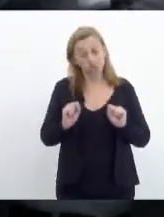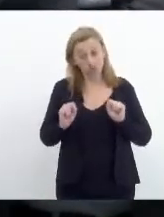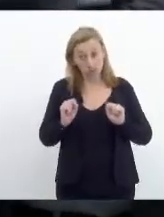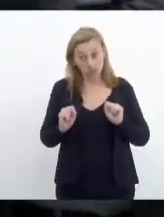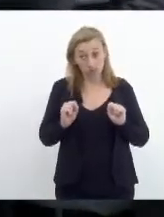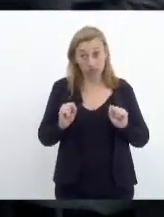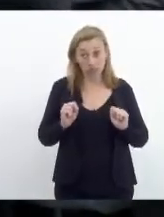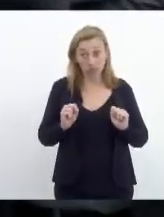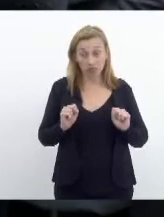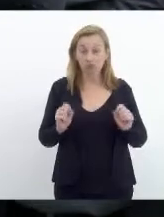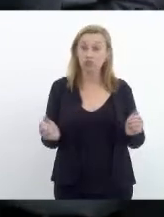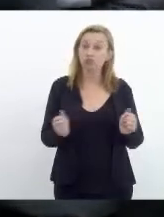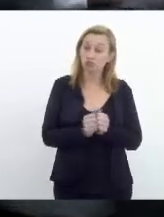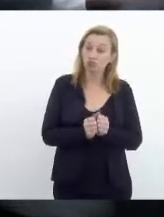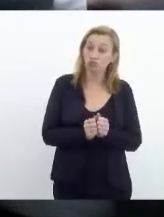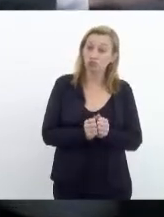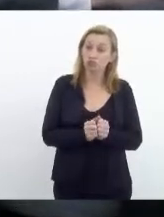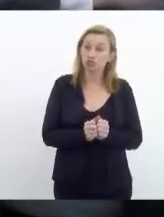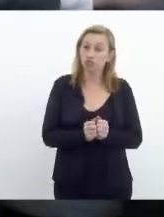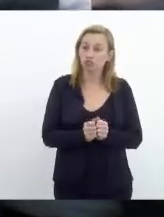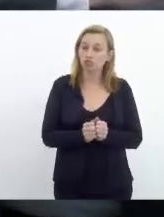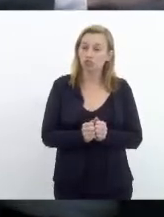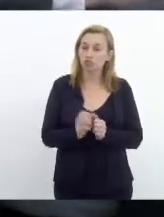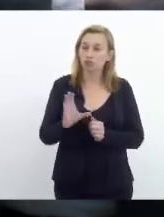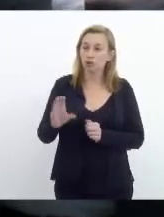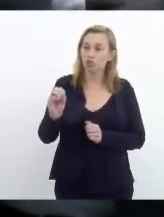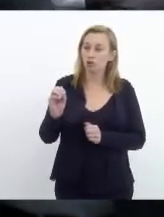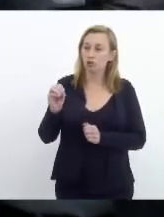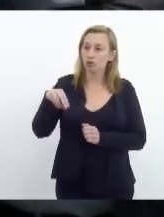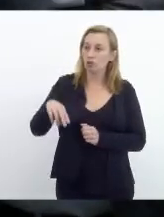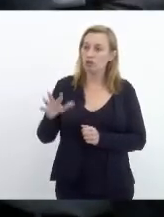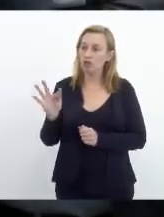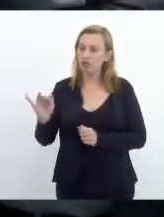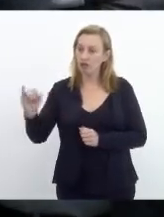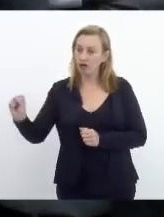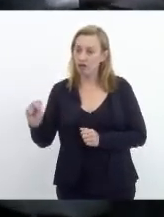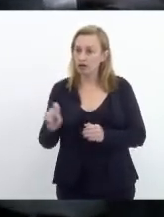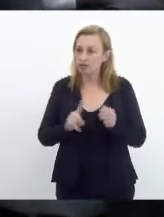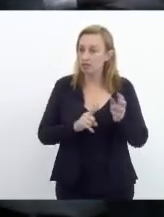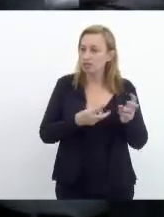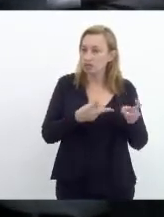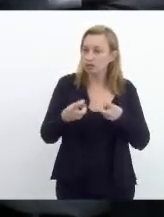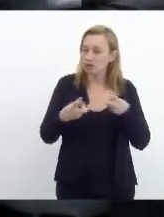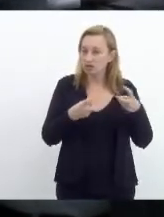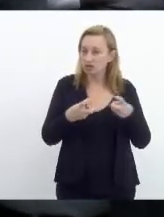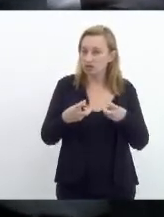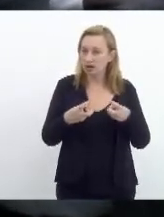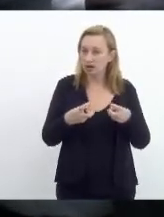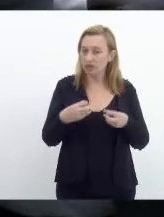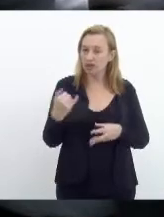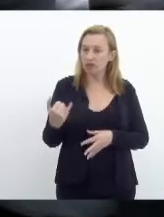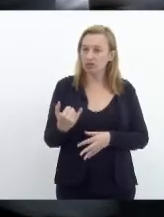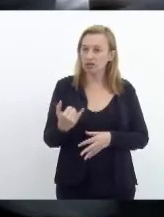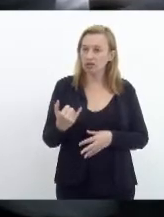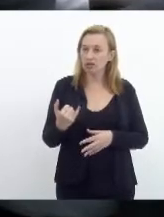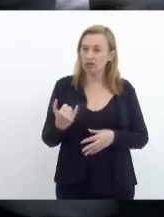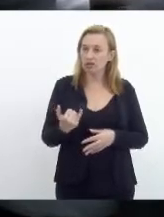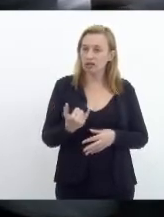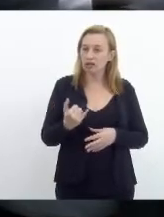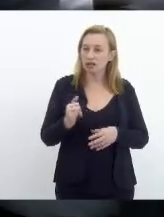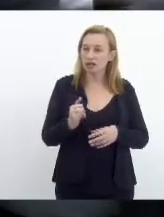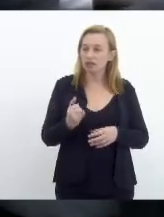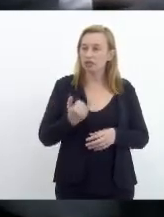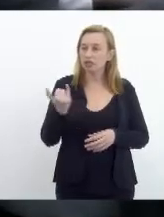poderá proceder junto ao CONFAS para verificar as providências necessárias para